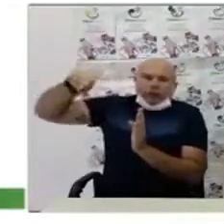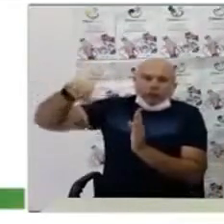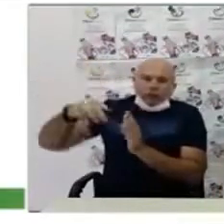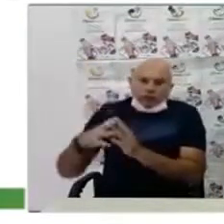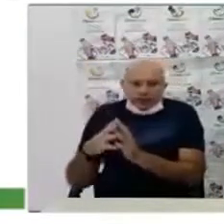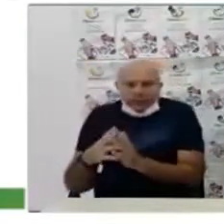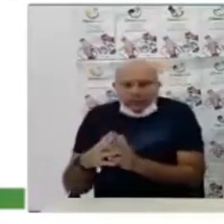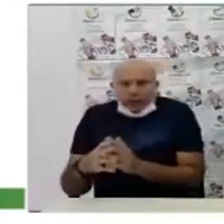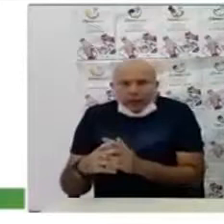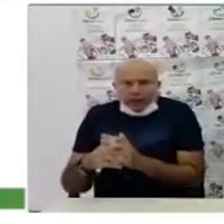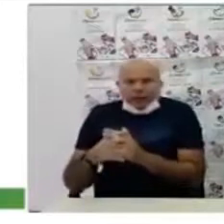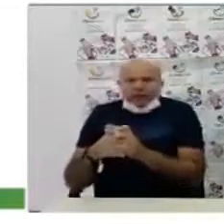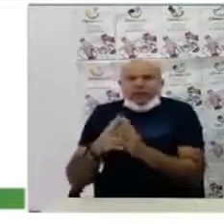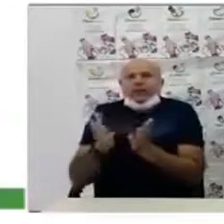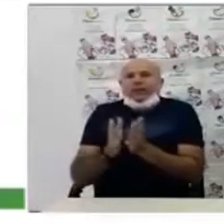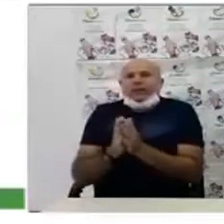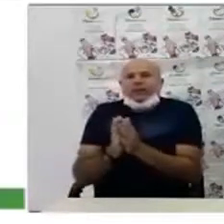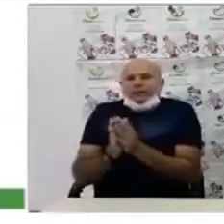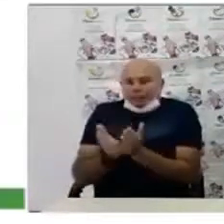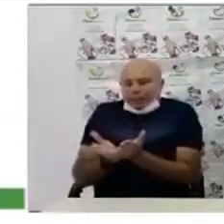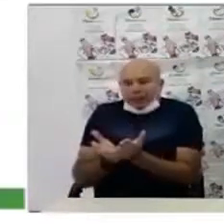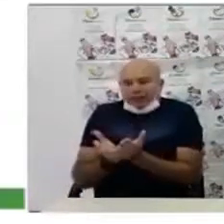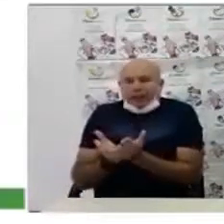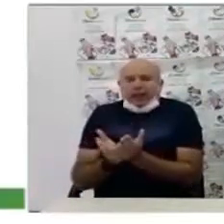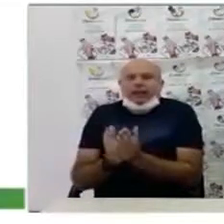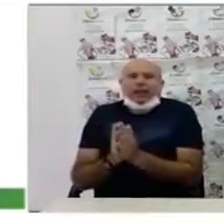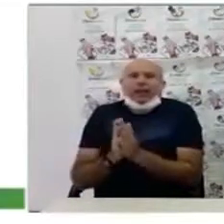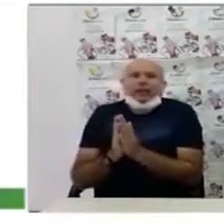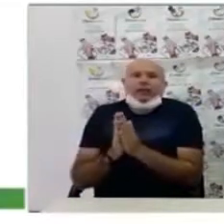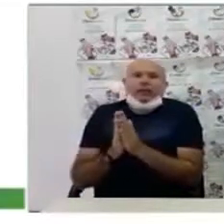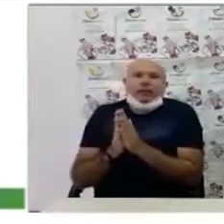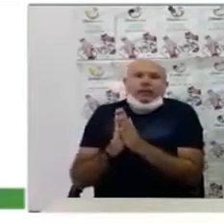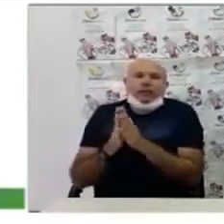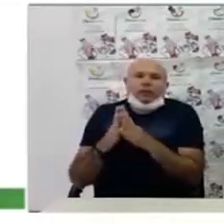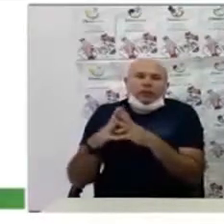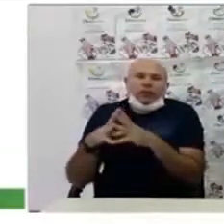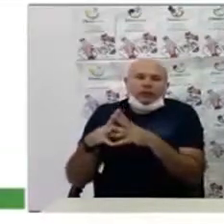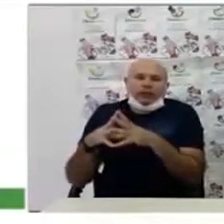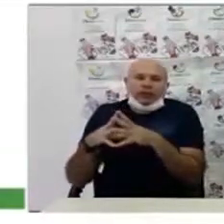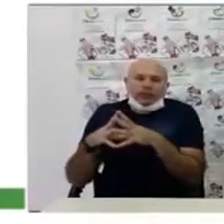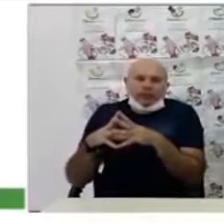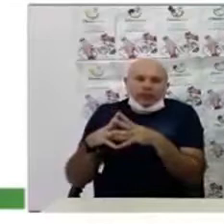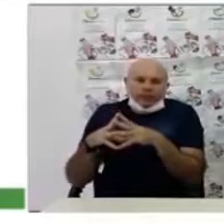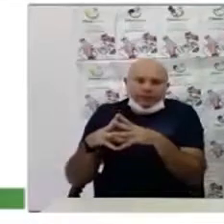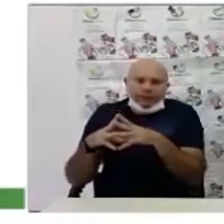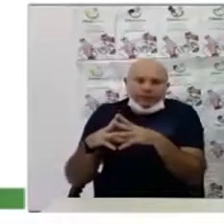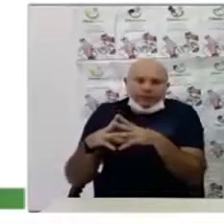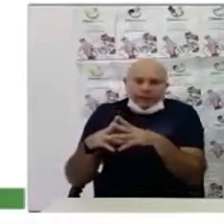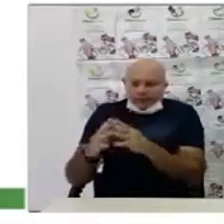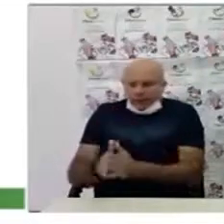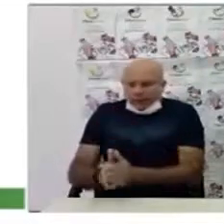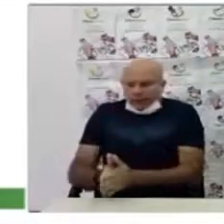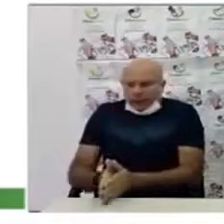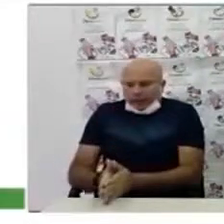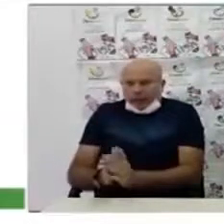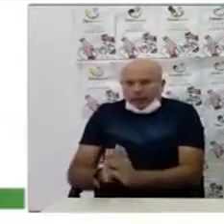de luz. E aí você vê que explica a ideia do modelo atômico de Rutherford quanto à eletrosfera. Então, fique